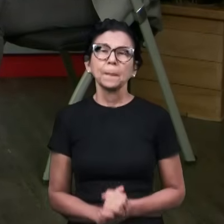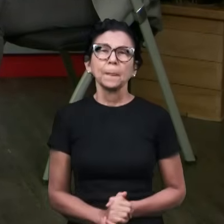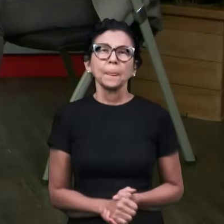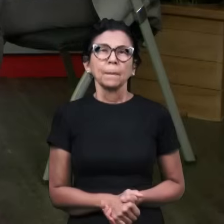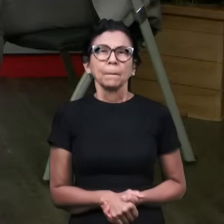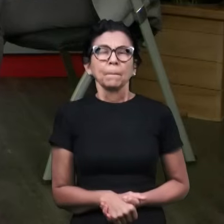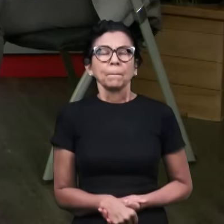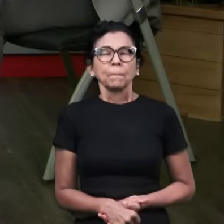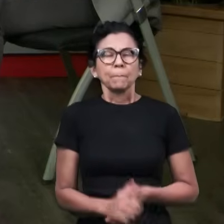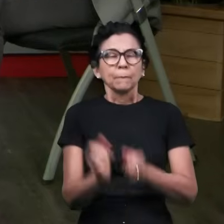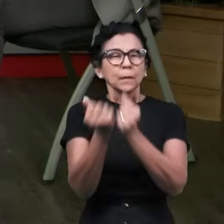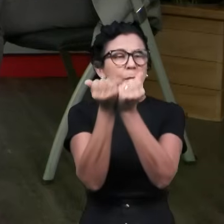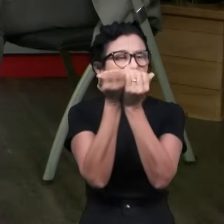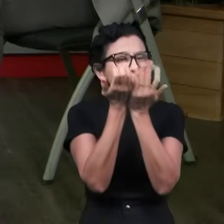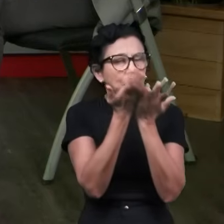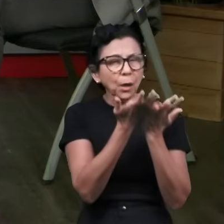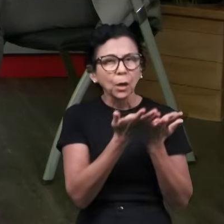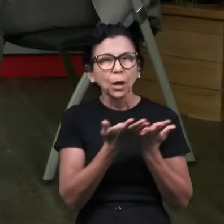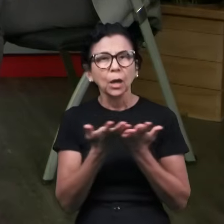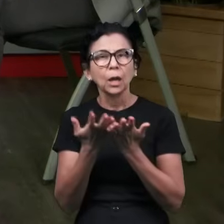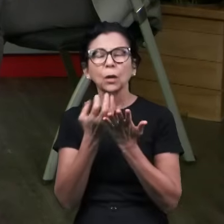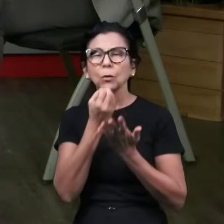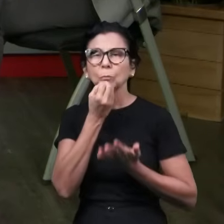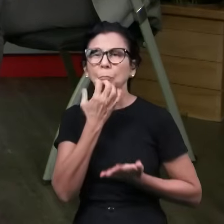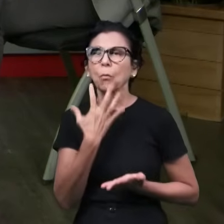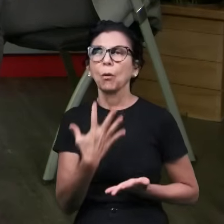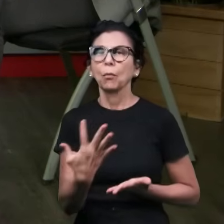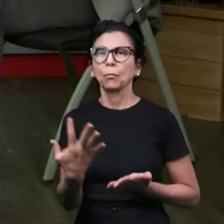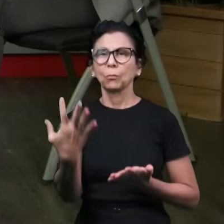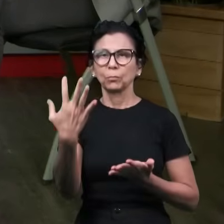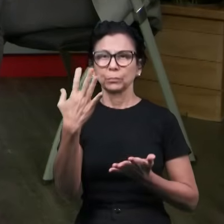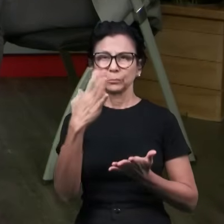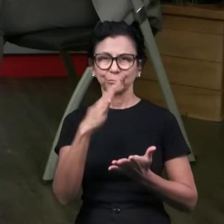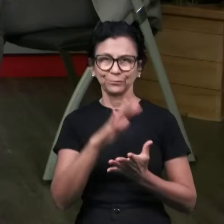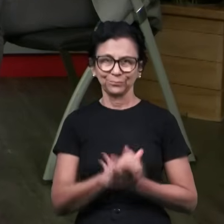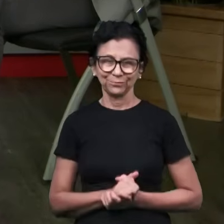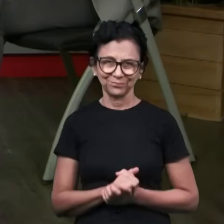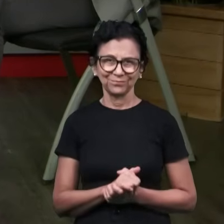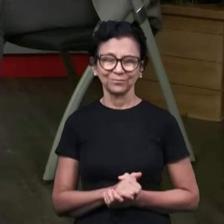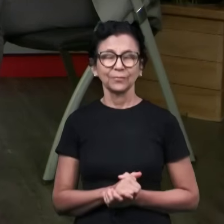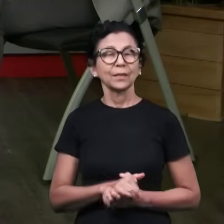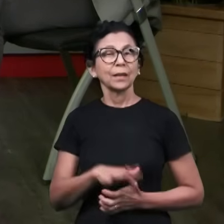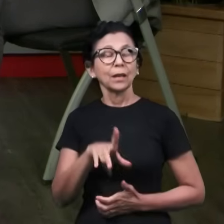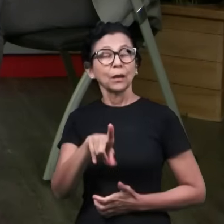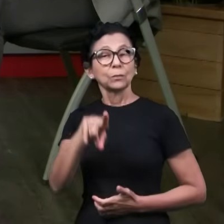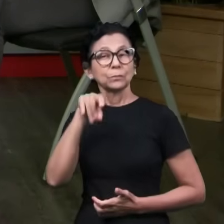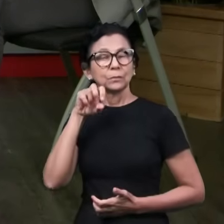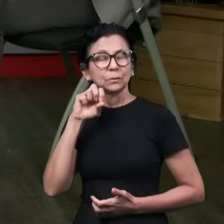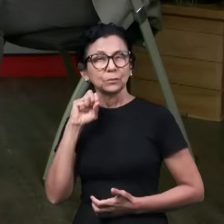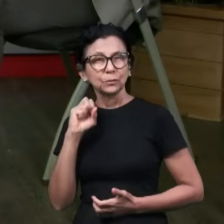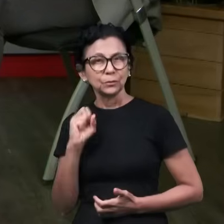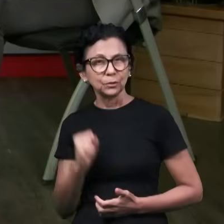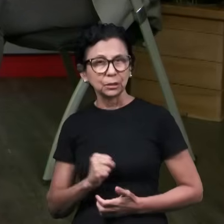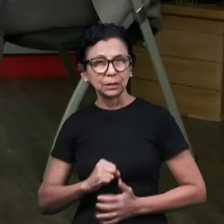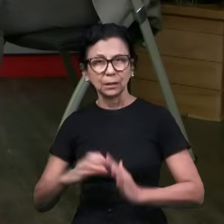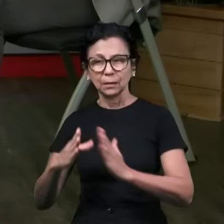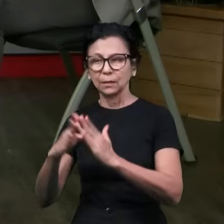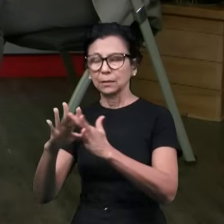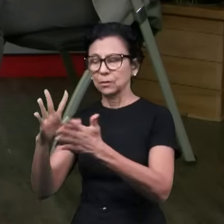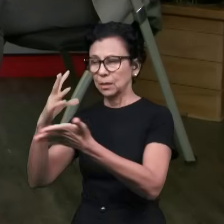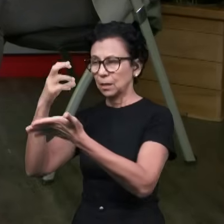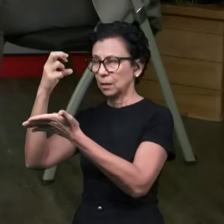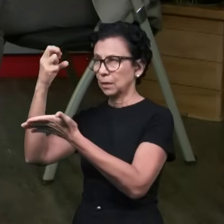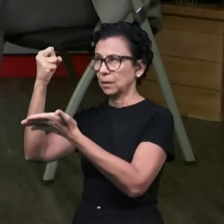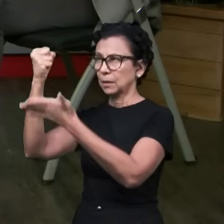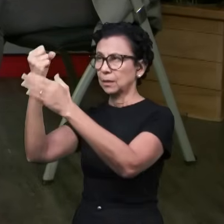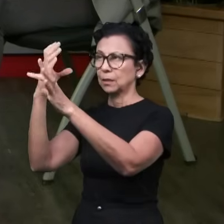seu coração, um dia ele vai ser colhido, a foice vai vir para levá-lo a encontrar-se com